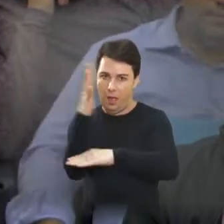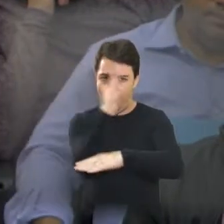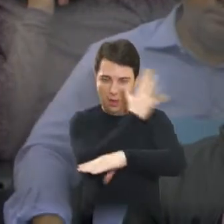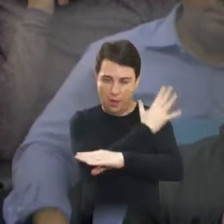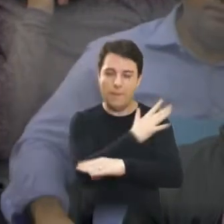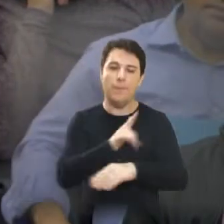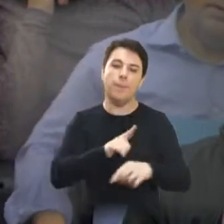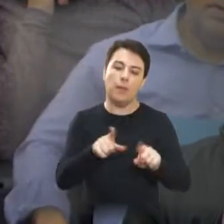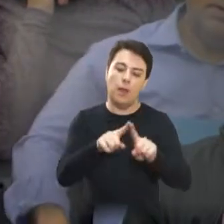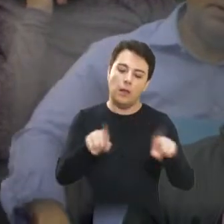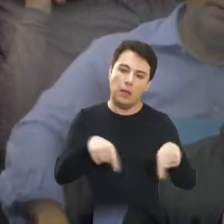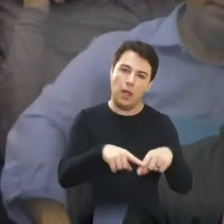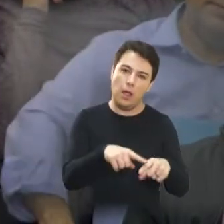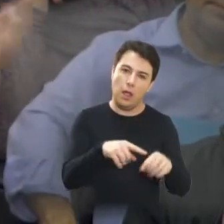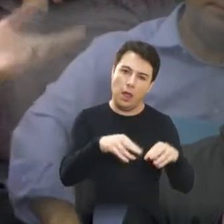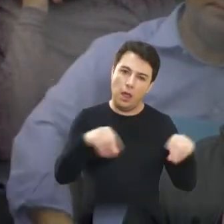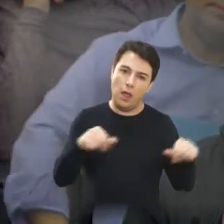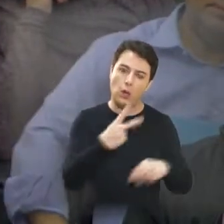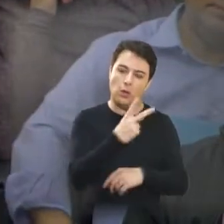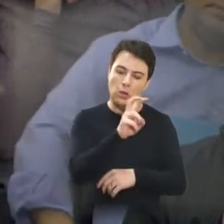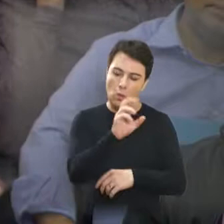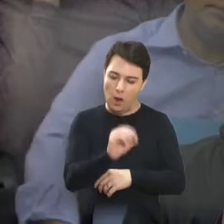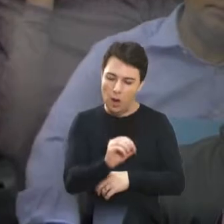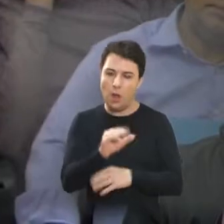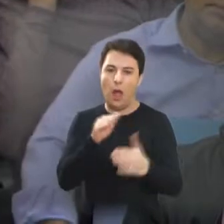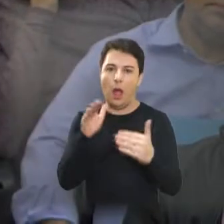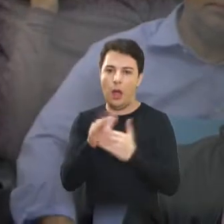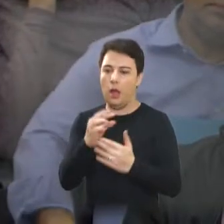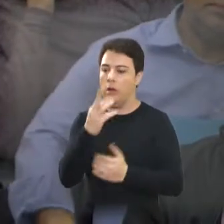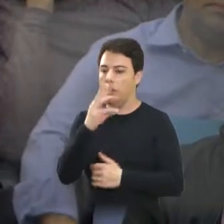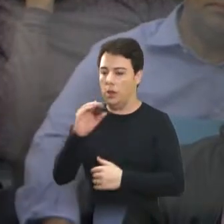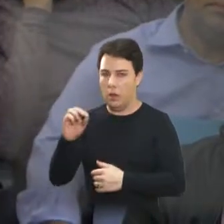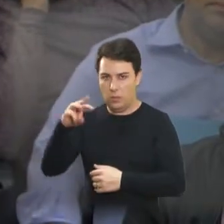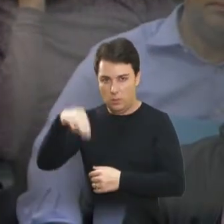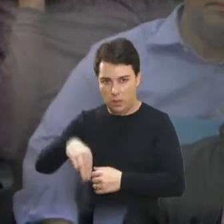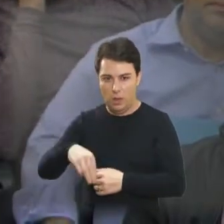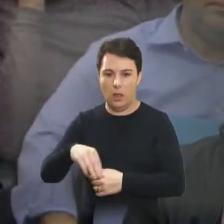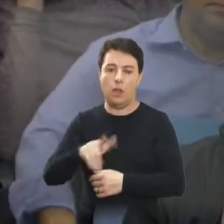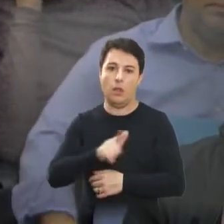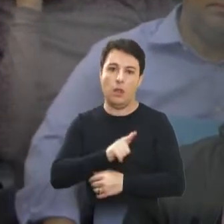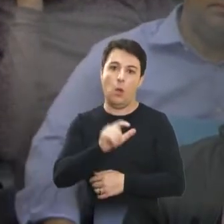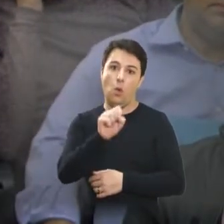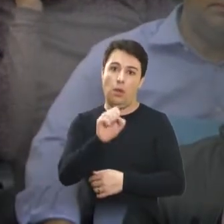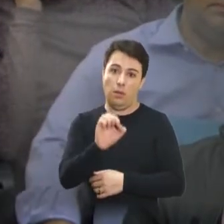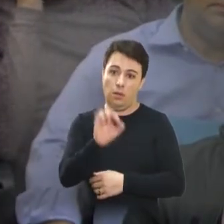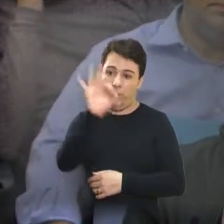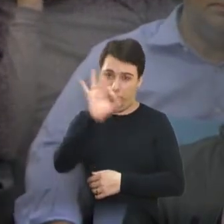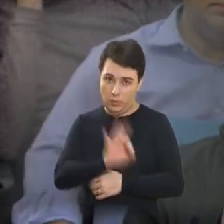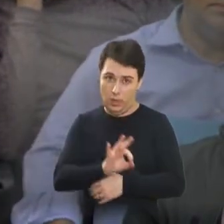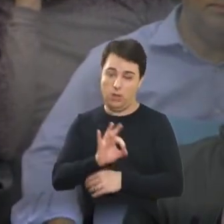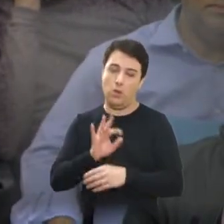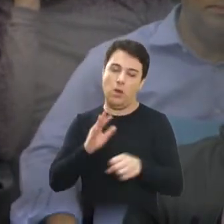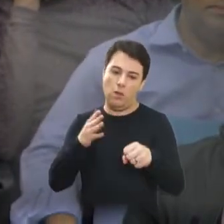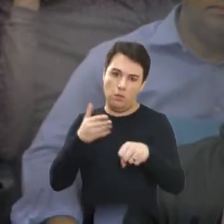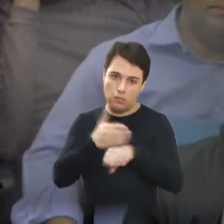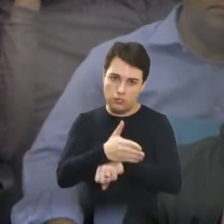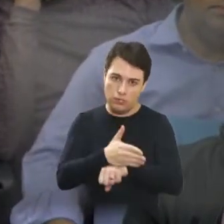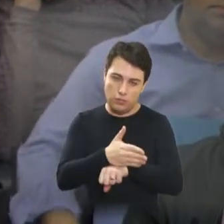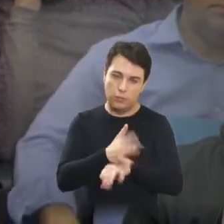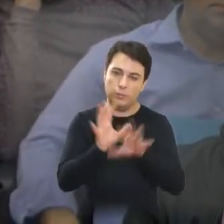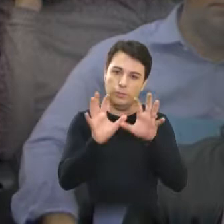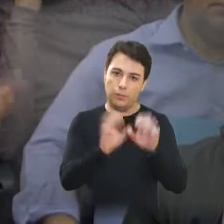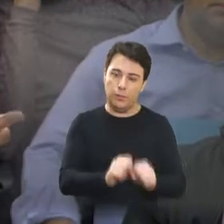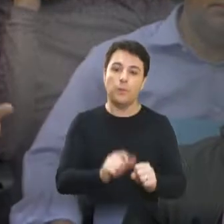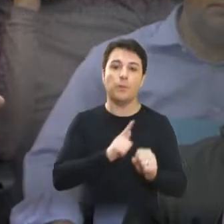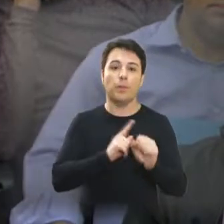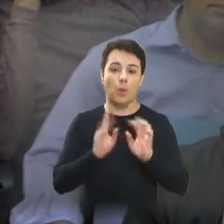de 250 a 300 e poucos metros, com 80% de ocupação, porém,